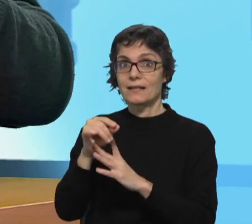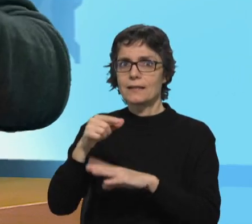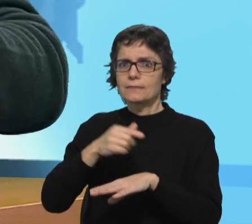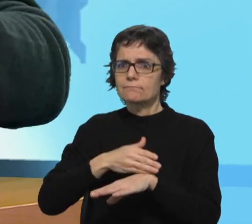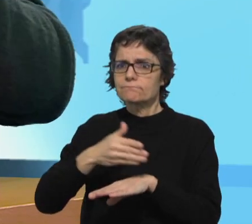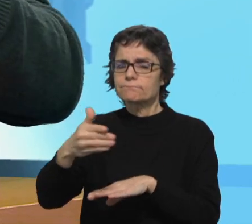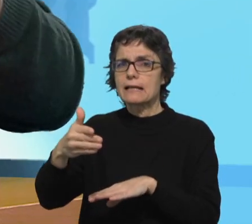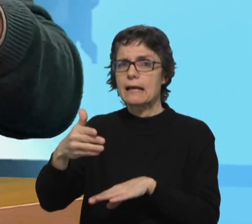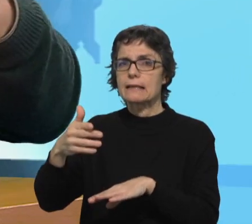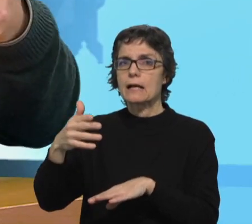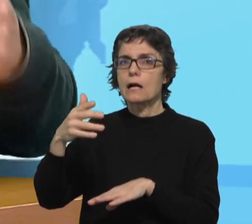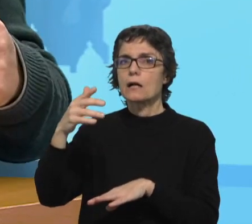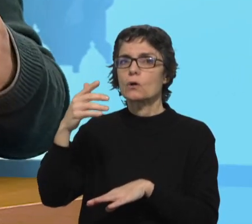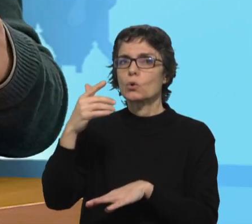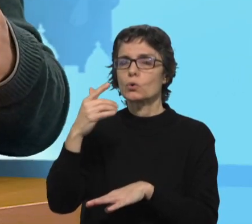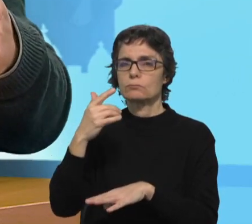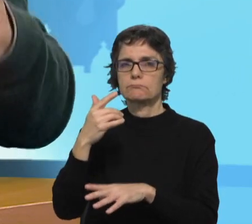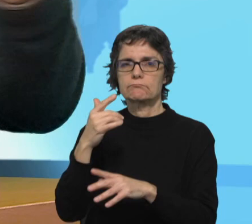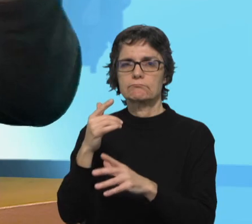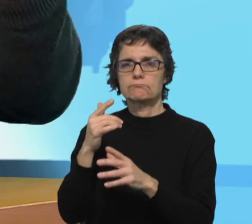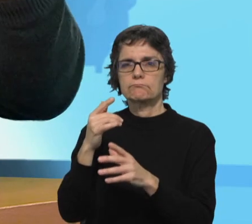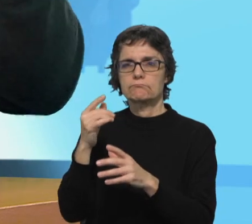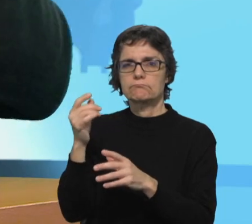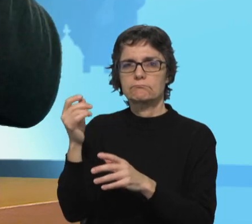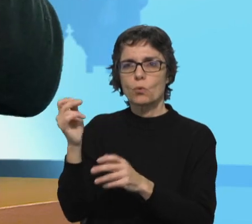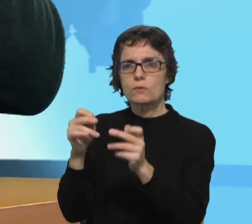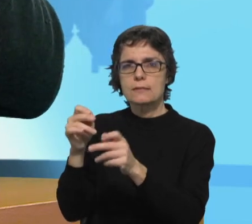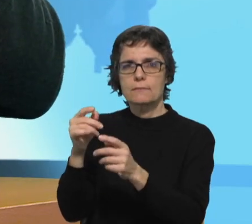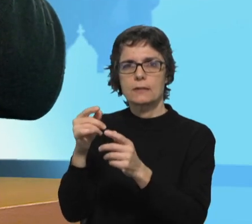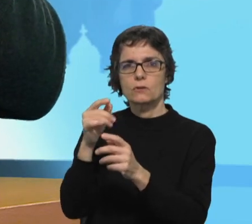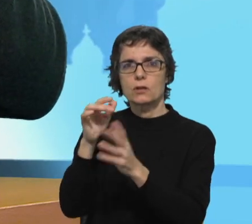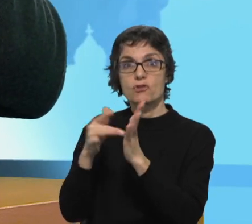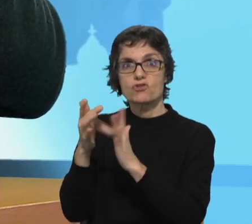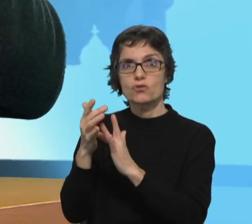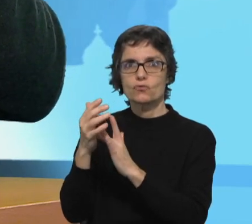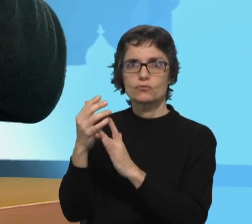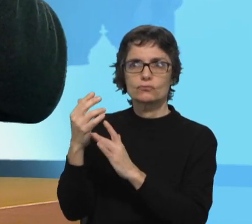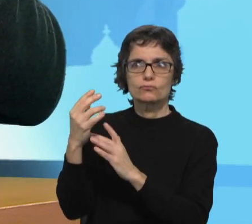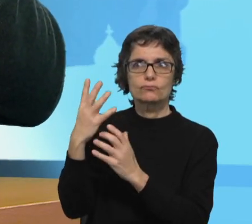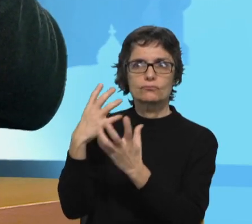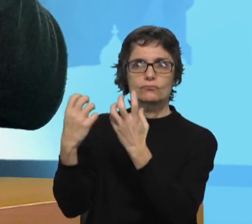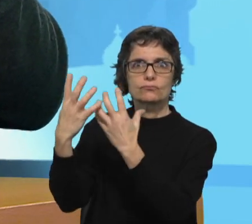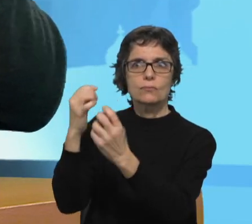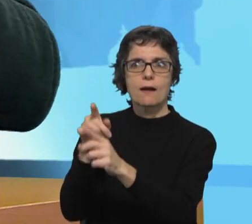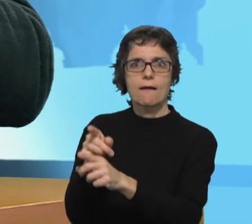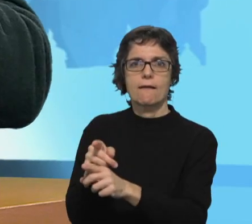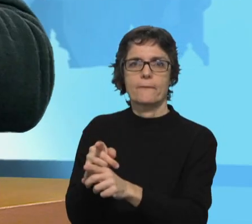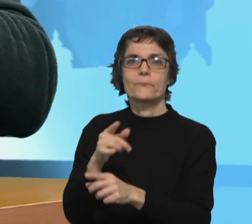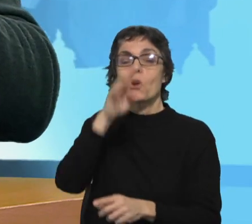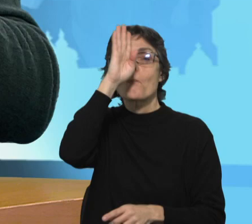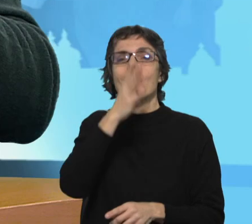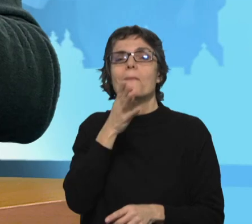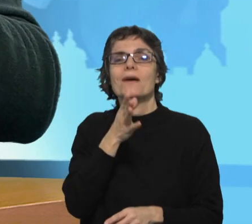da leitura do primeiro domingo da Quaresma. Então, mas o que é que o Papa diz nesse texto? É muito engraçado.